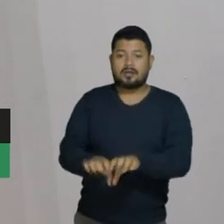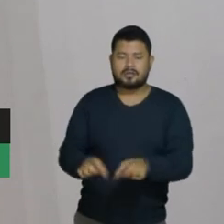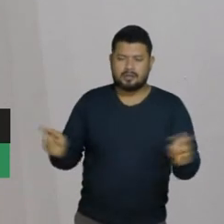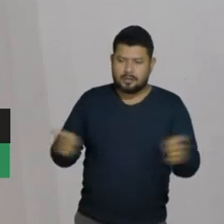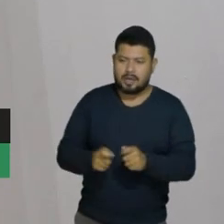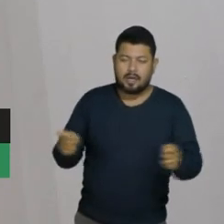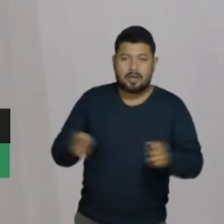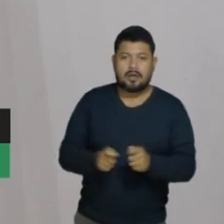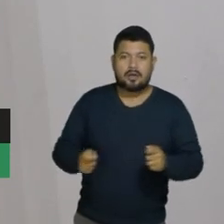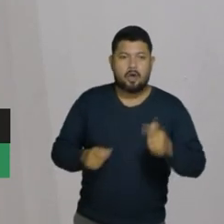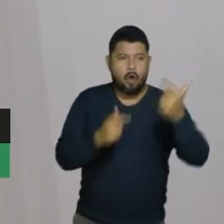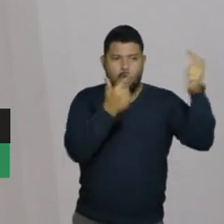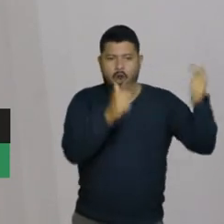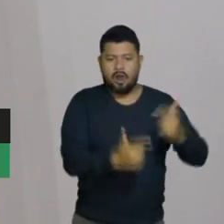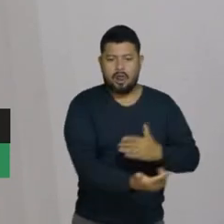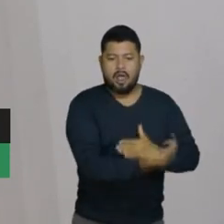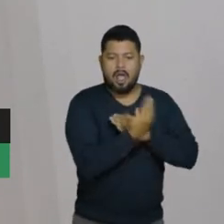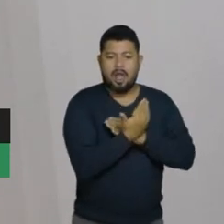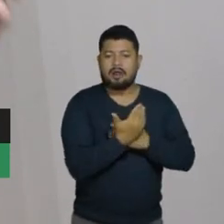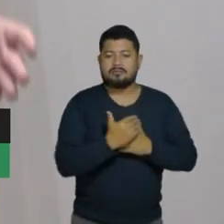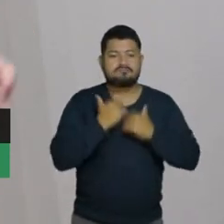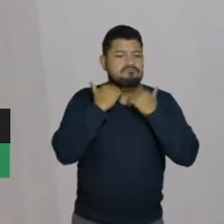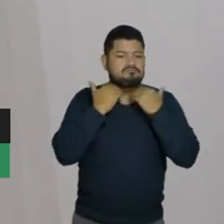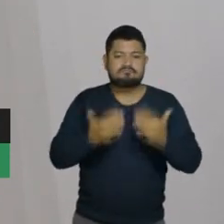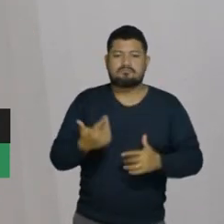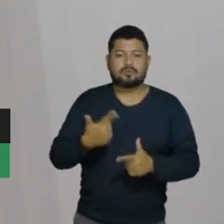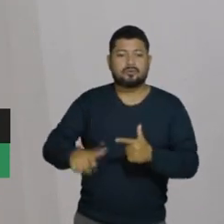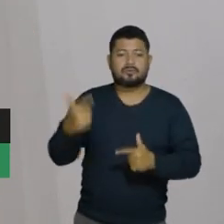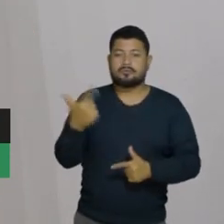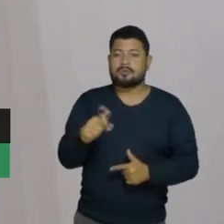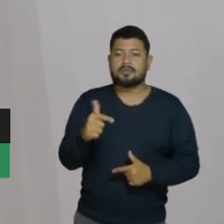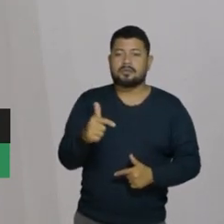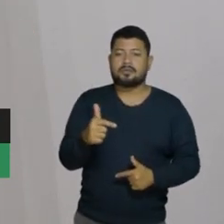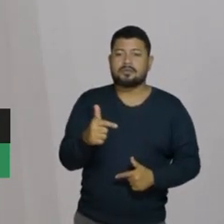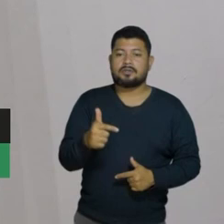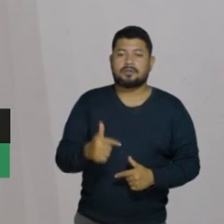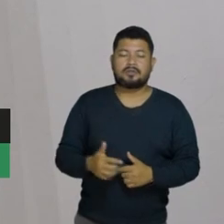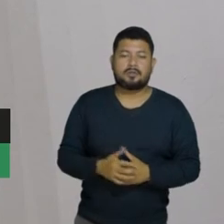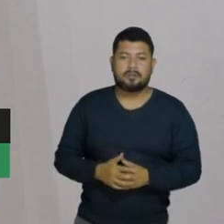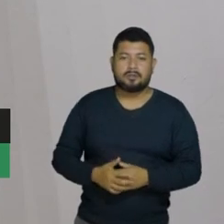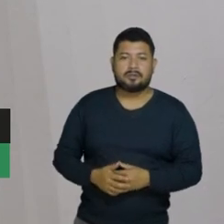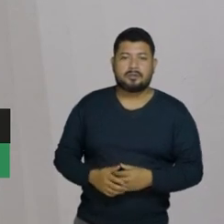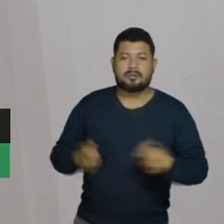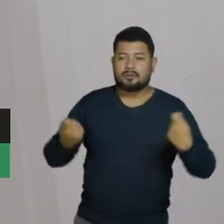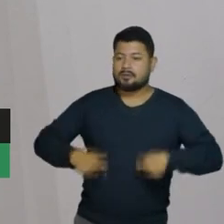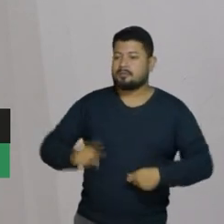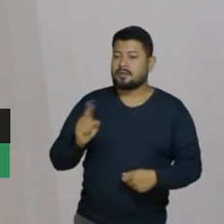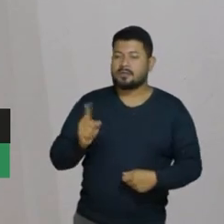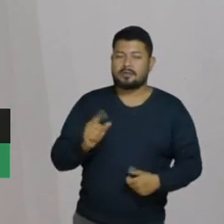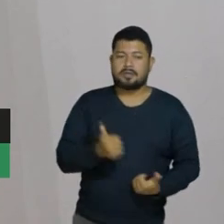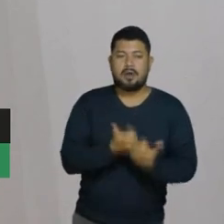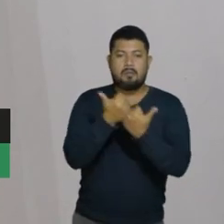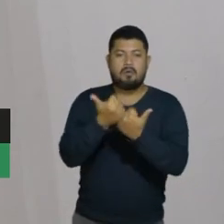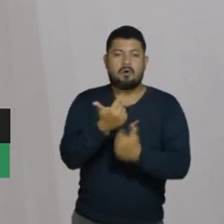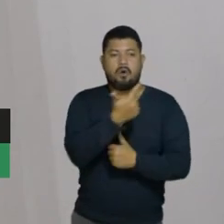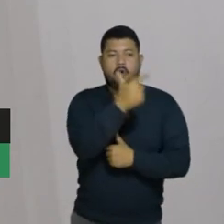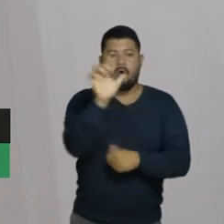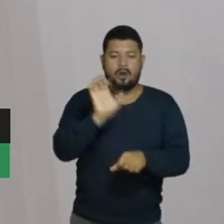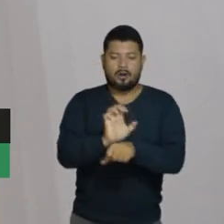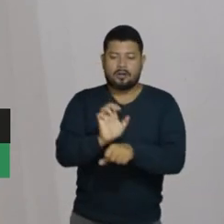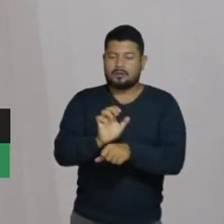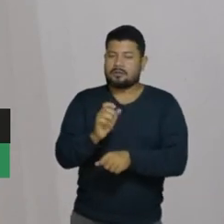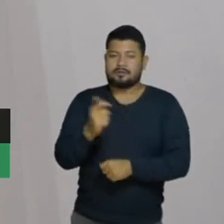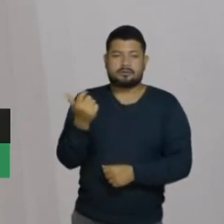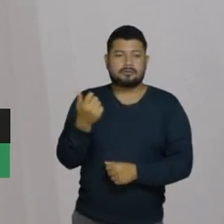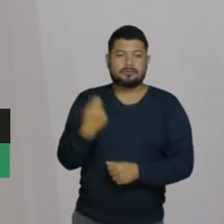precisamos que ninguém nos ajude. Nós não precisamos de auxílio de ninguém, deputado Minotto. Nós só precisamos de